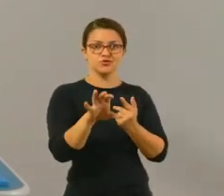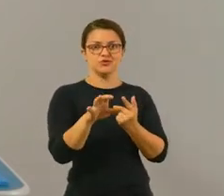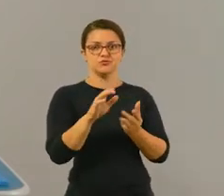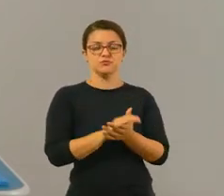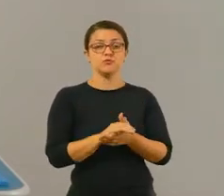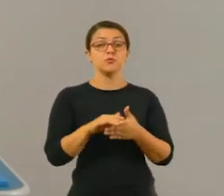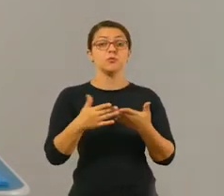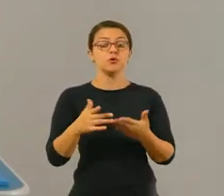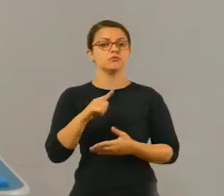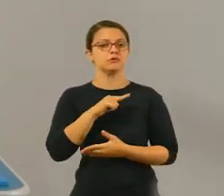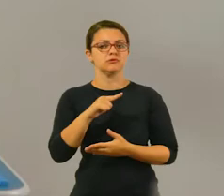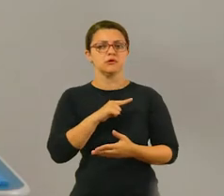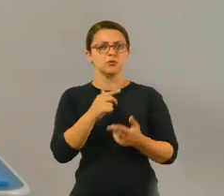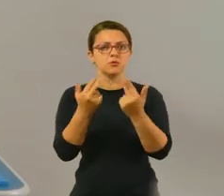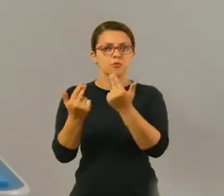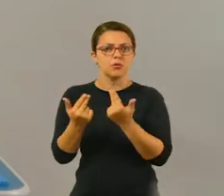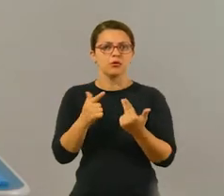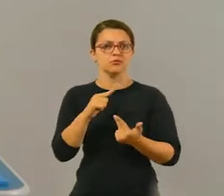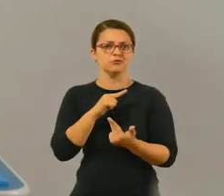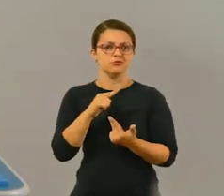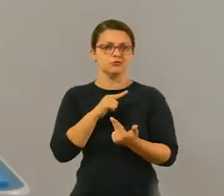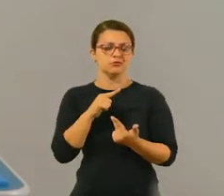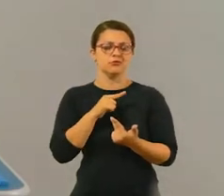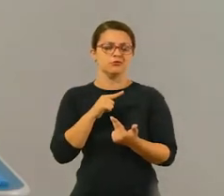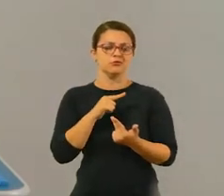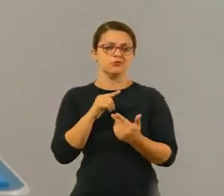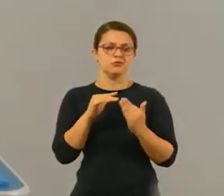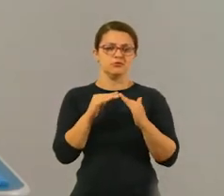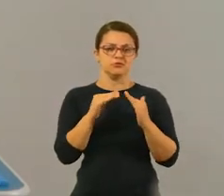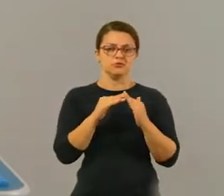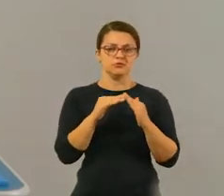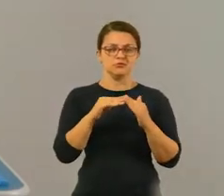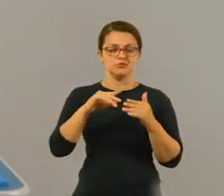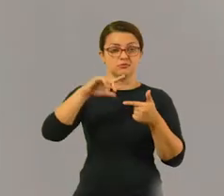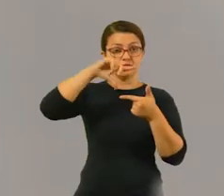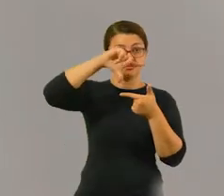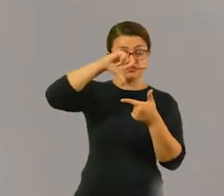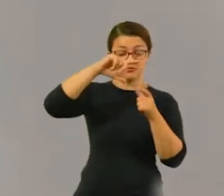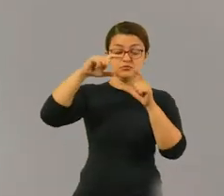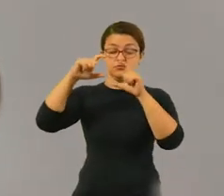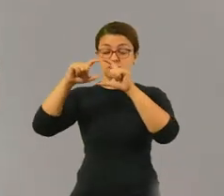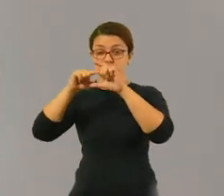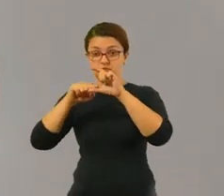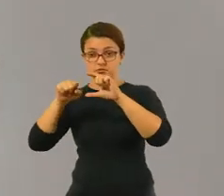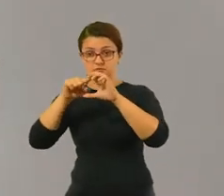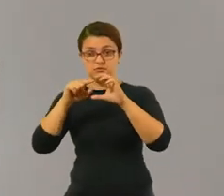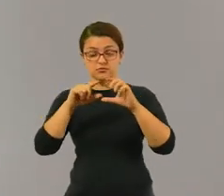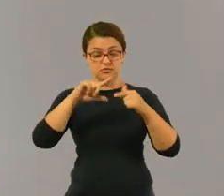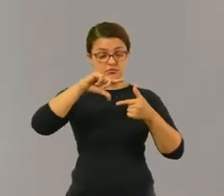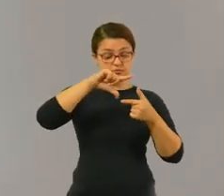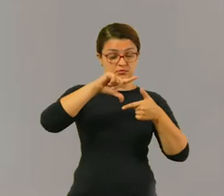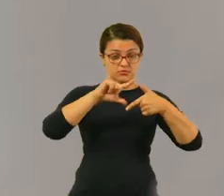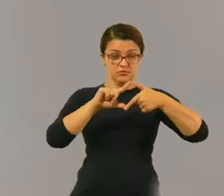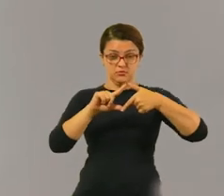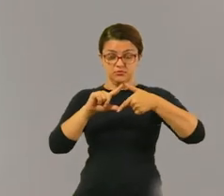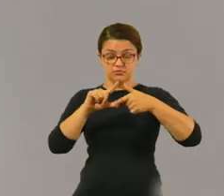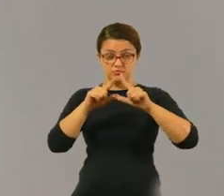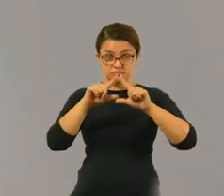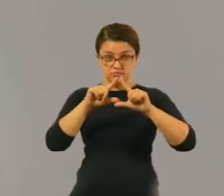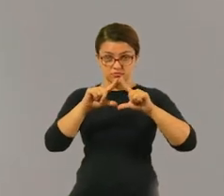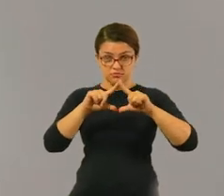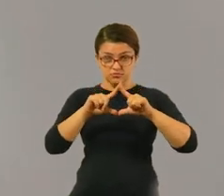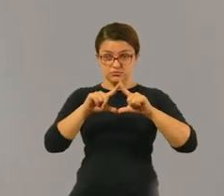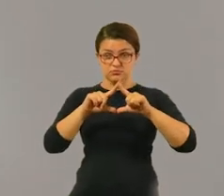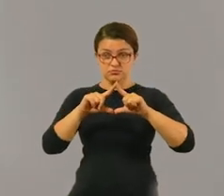descobrir quais objetos que temos em casa com essas formas geométricas? Square, circle, diamond